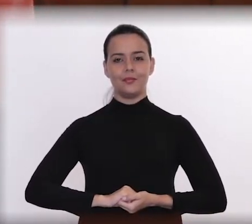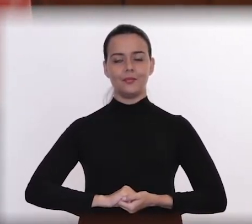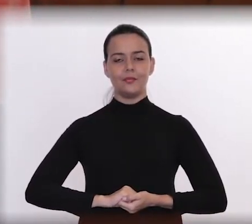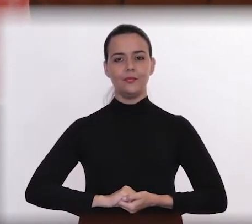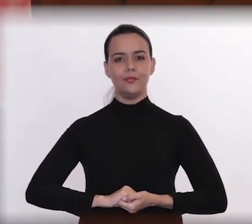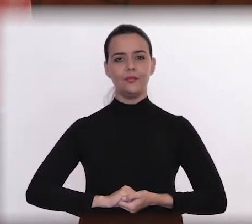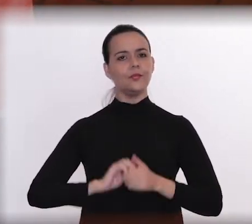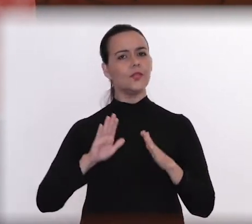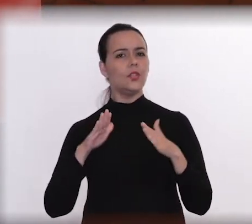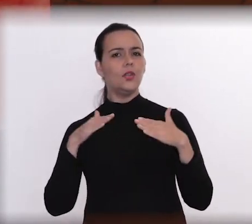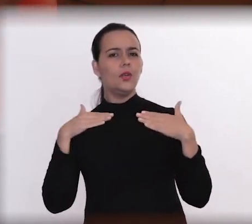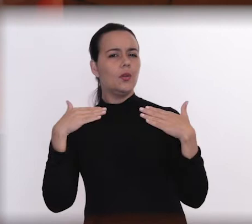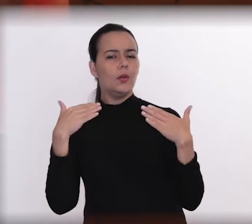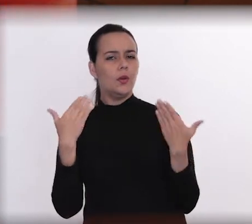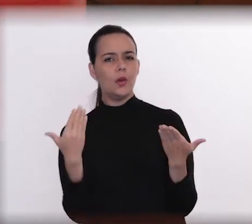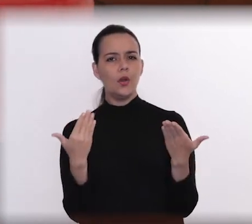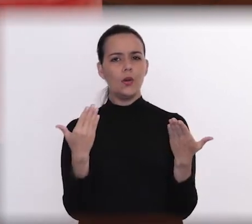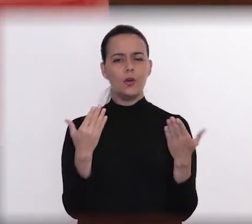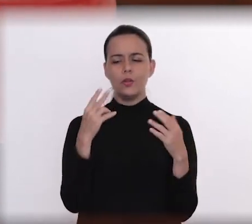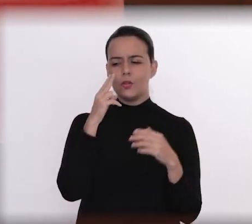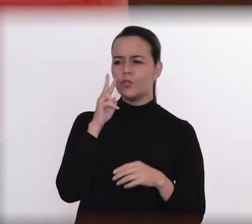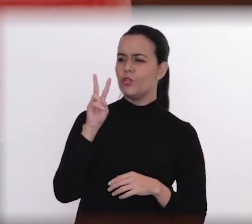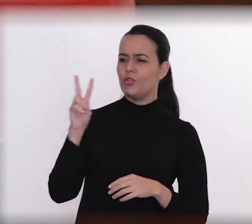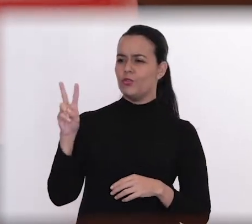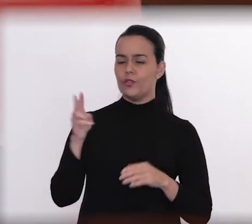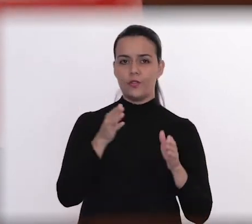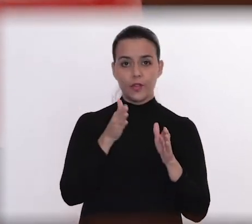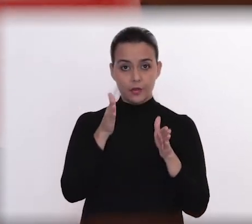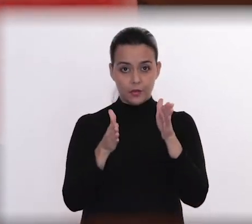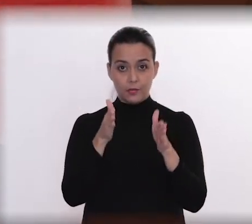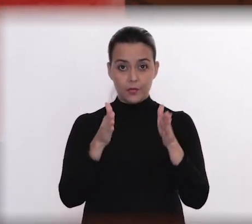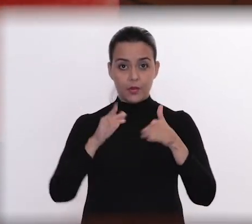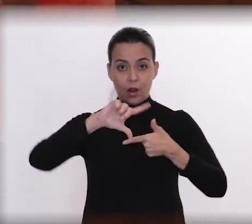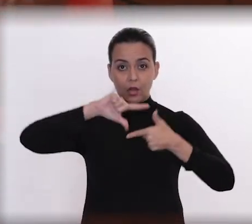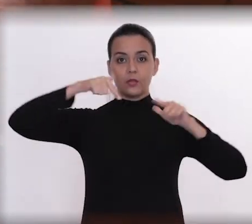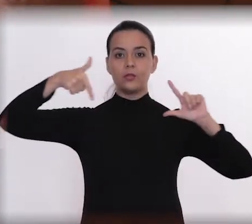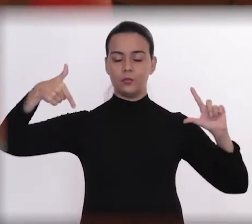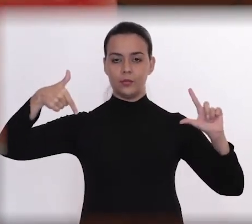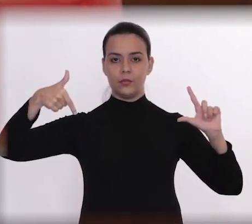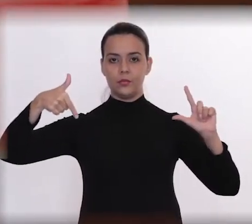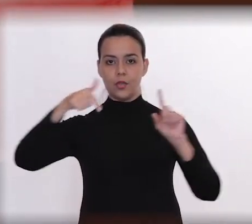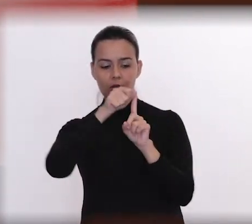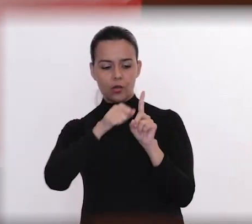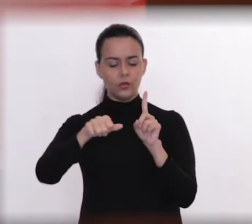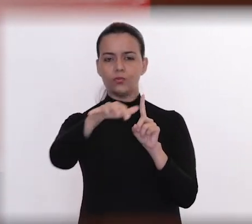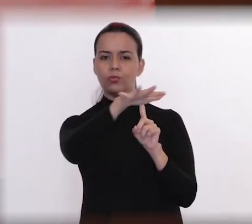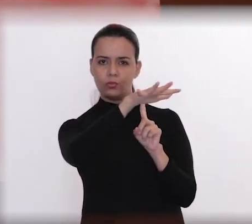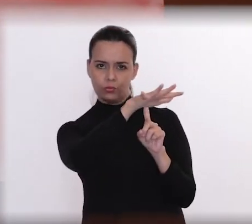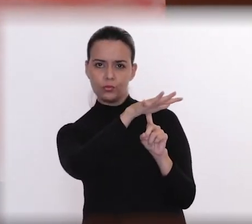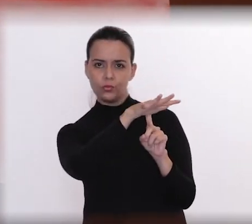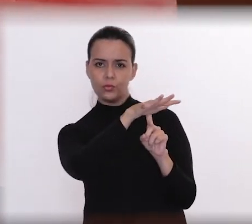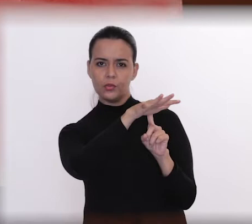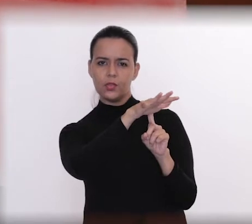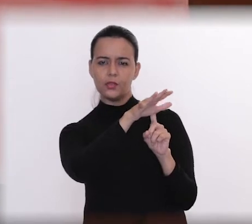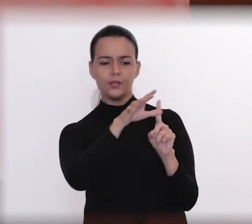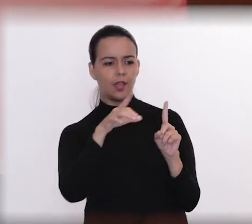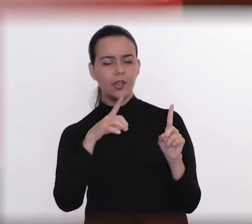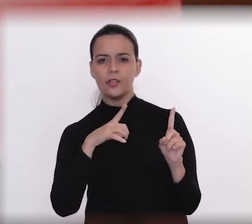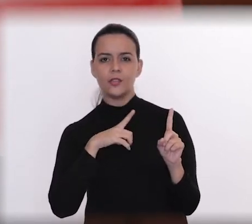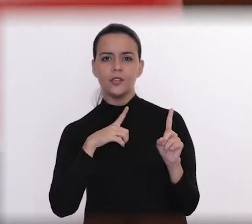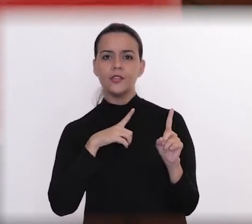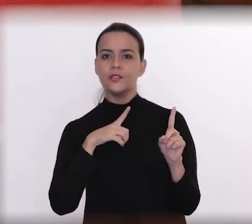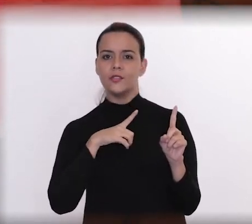Quando a gente olha o que foi exposto na Semana de Arte Moderna, do ponto de vista social, causou uma reação, ela criou